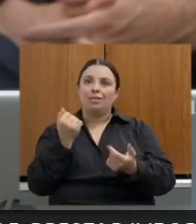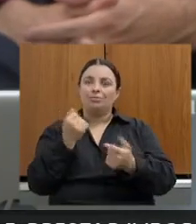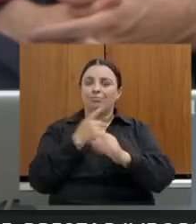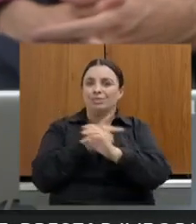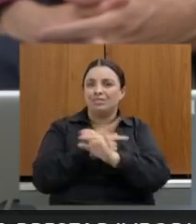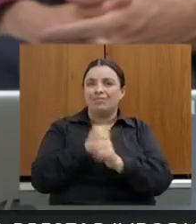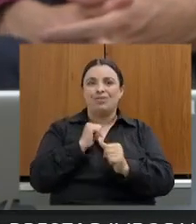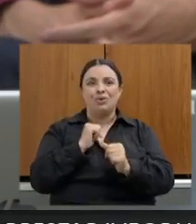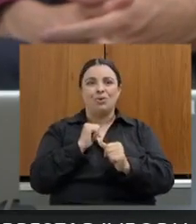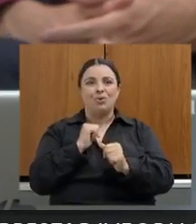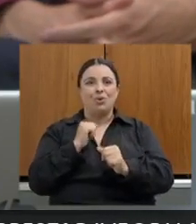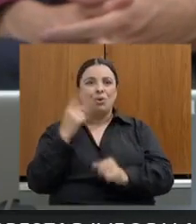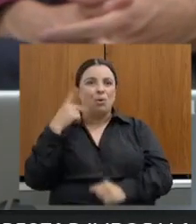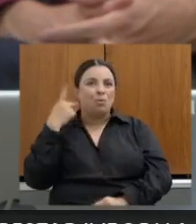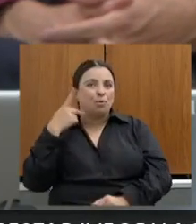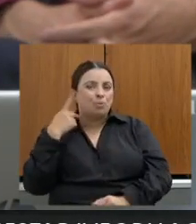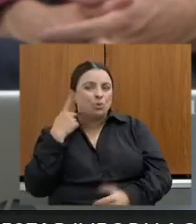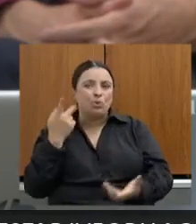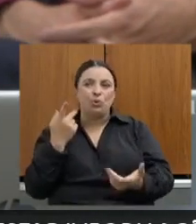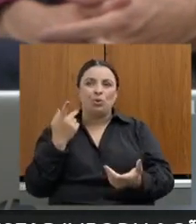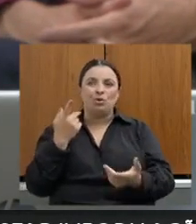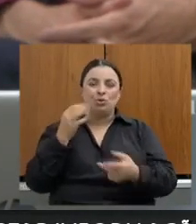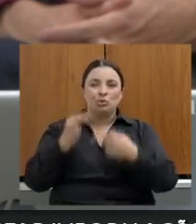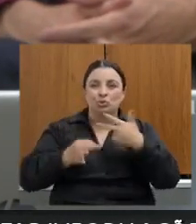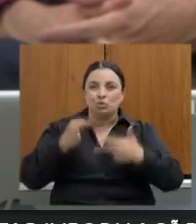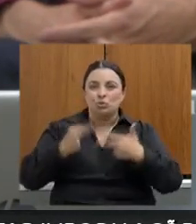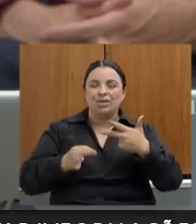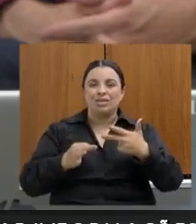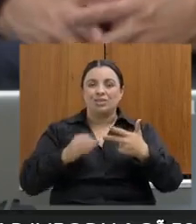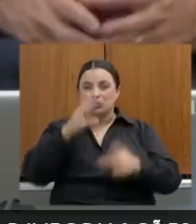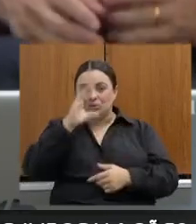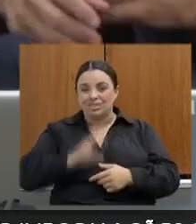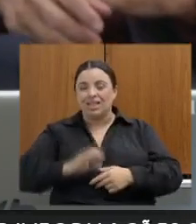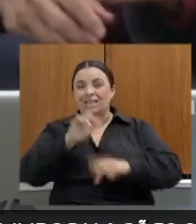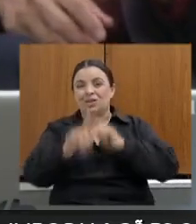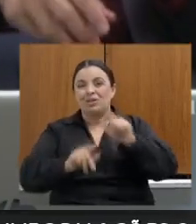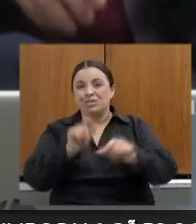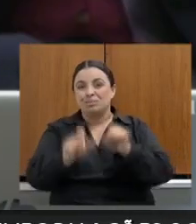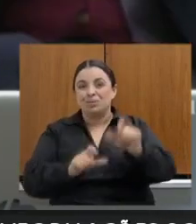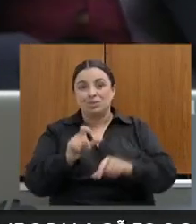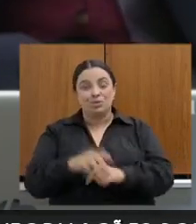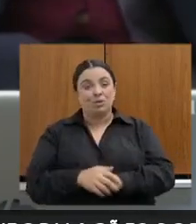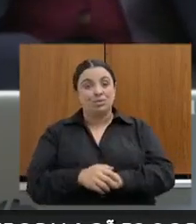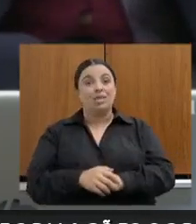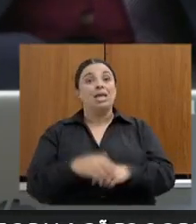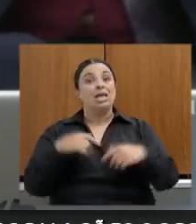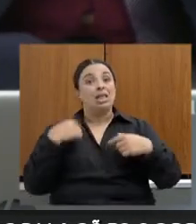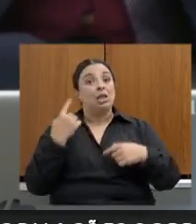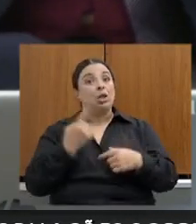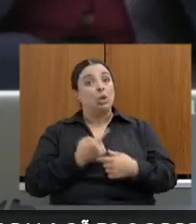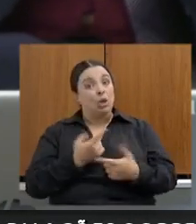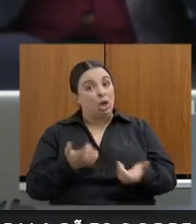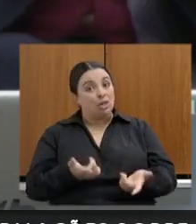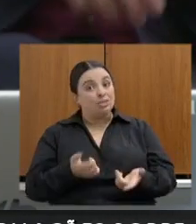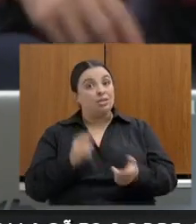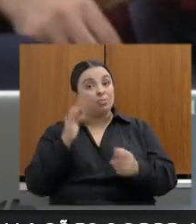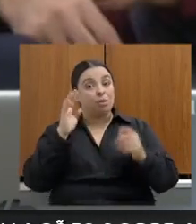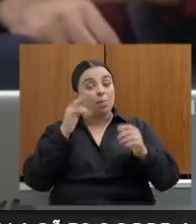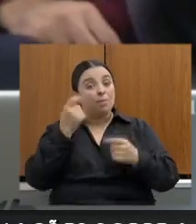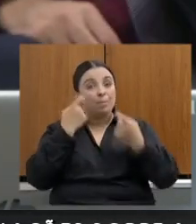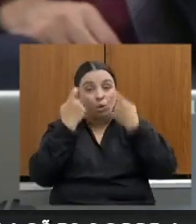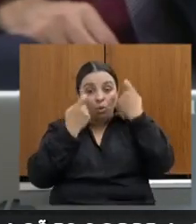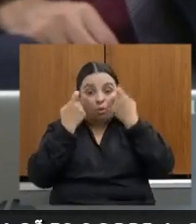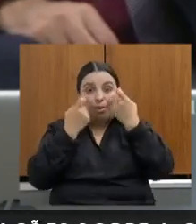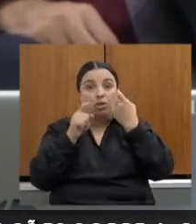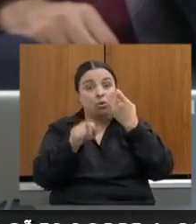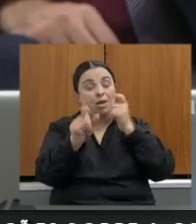o promotor o juiz paga todos nós tá preocupação é com um cidadão primeiro com as